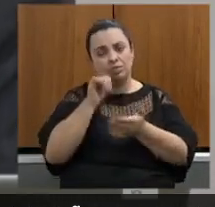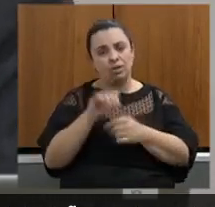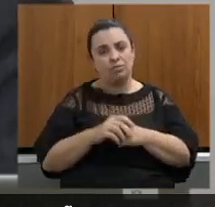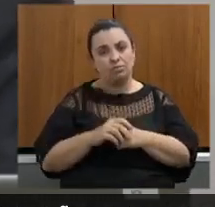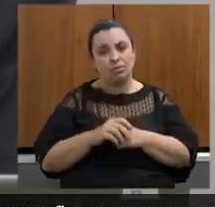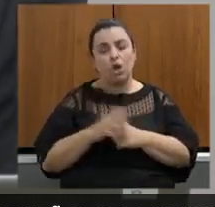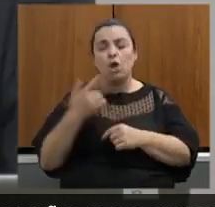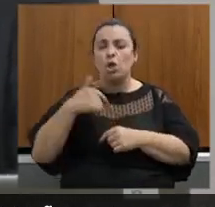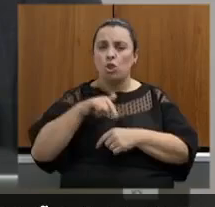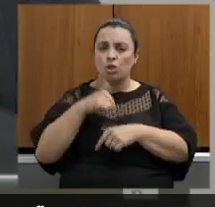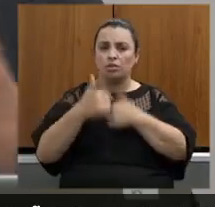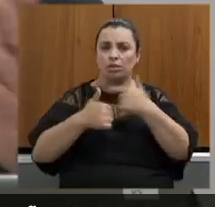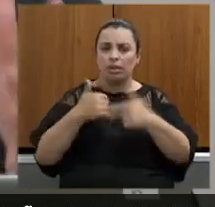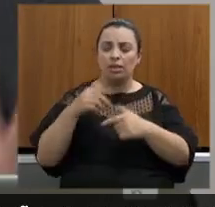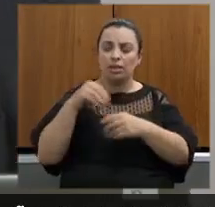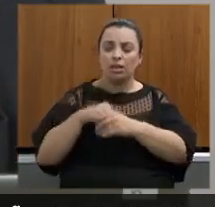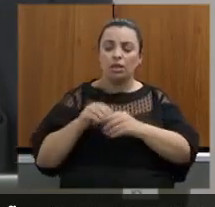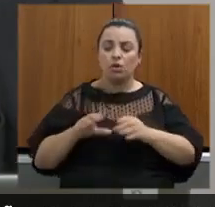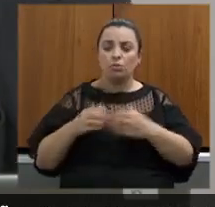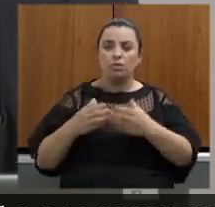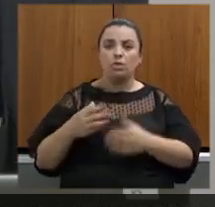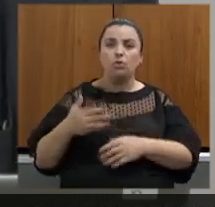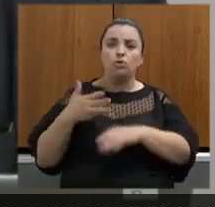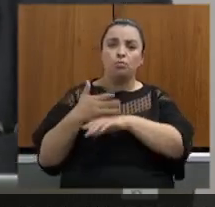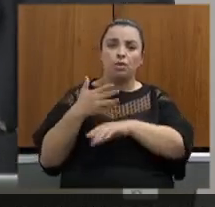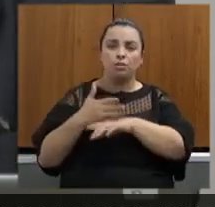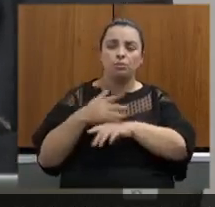um trabalho da comissão de Participação Popular Grande